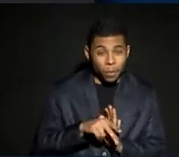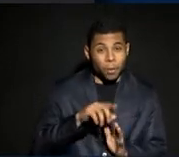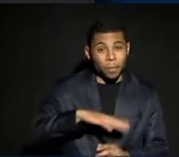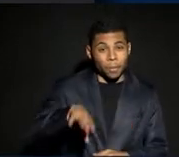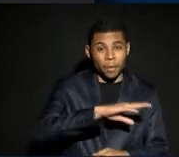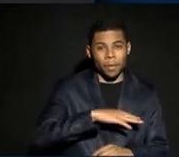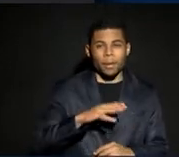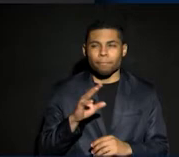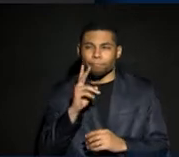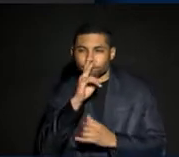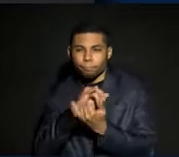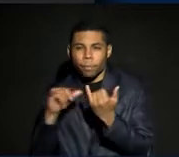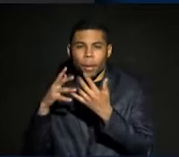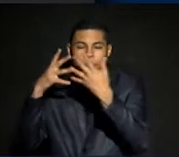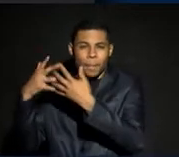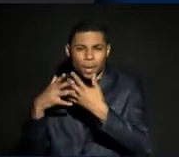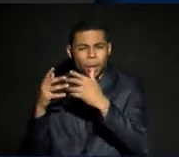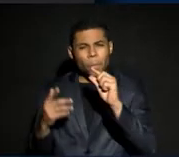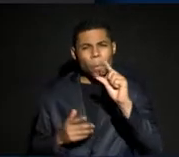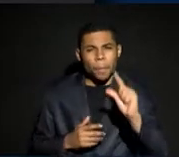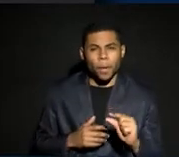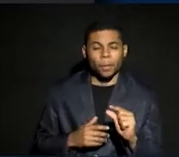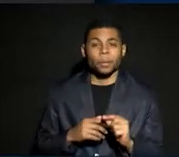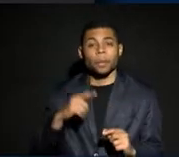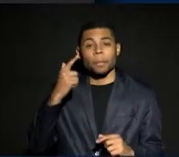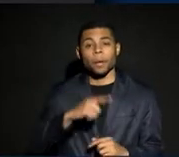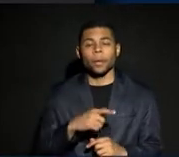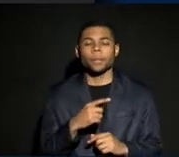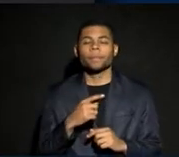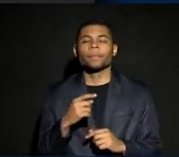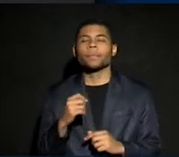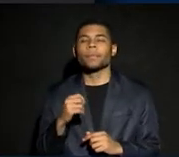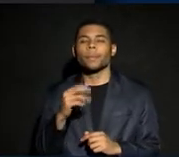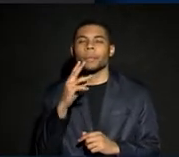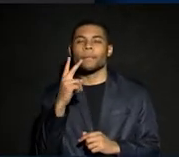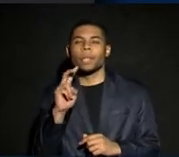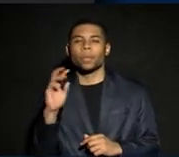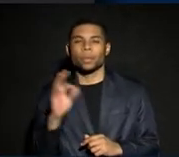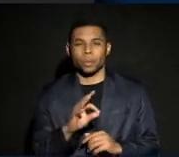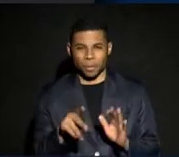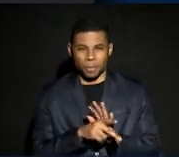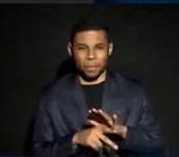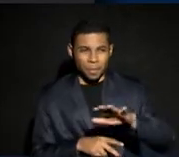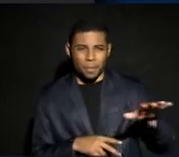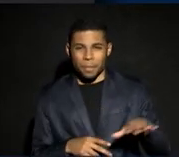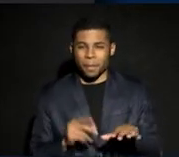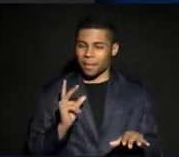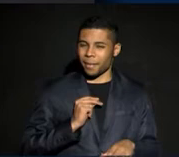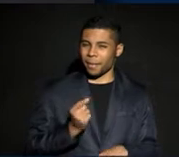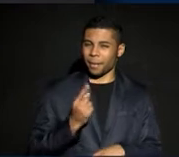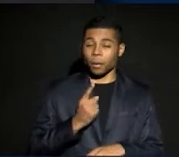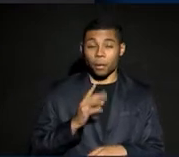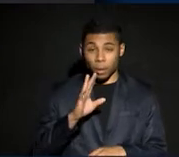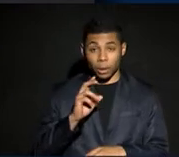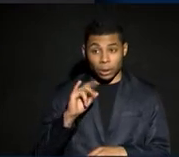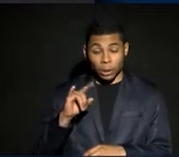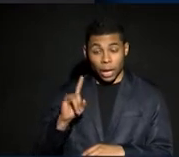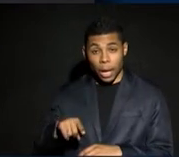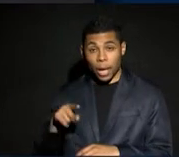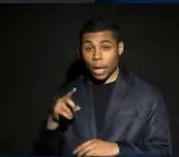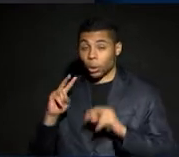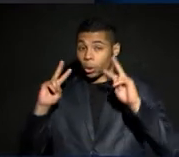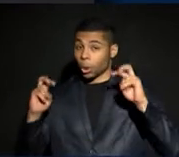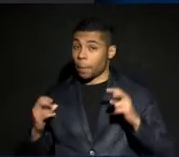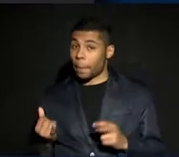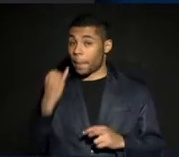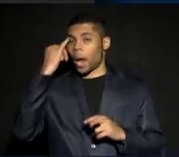latino-americana. Talvez um pouquinho menos. De um quarto da produção científica latino-americana. Se levar em conta impacto, é mais. Se